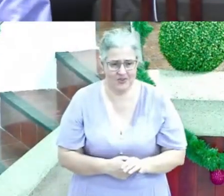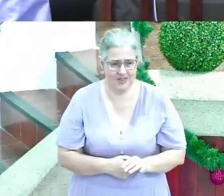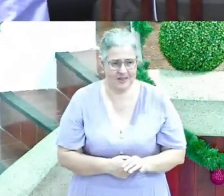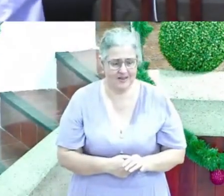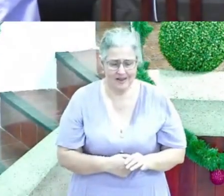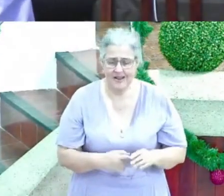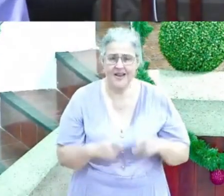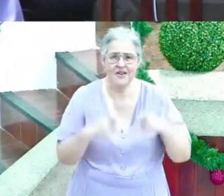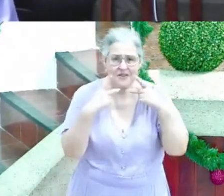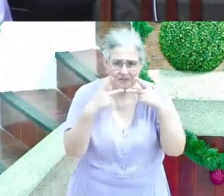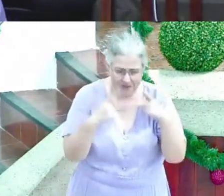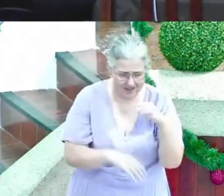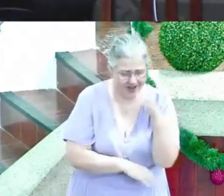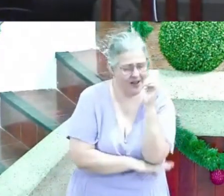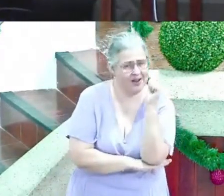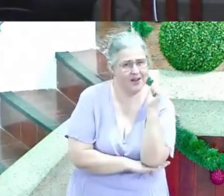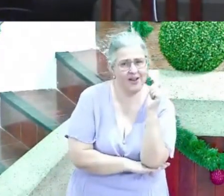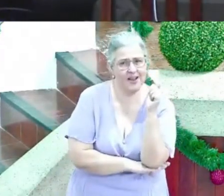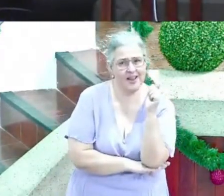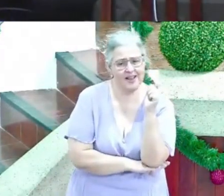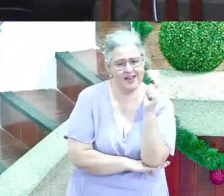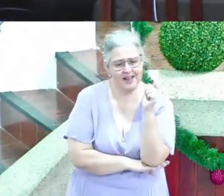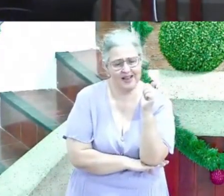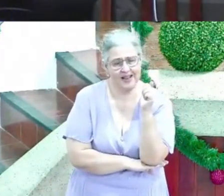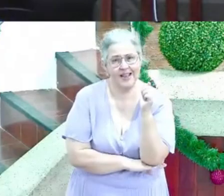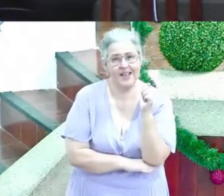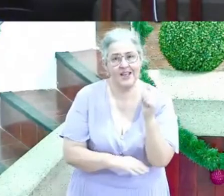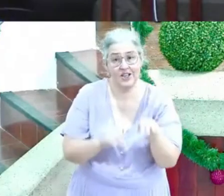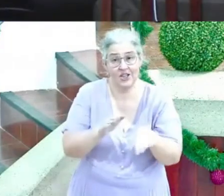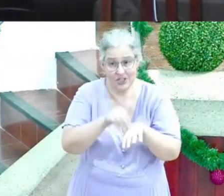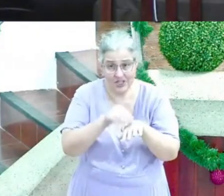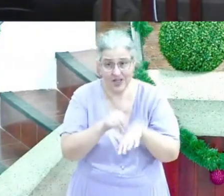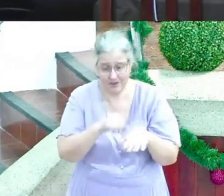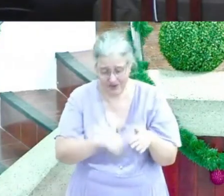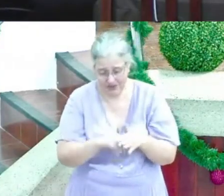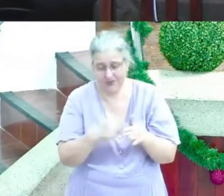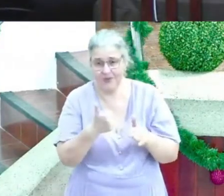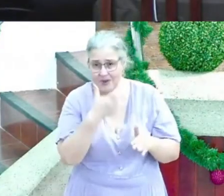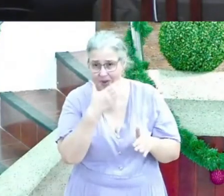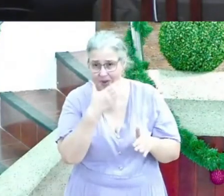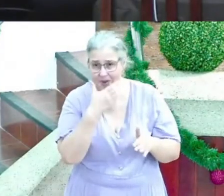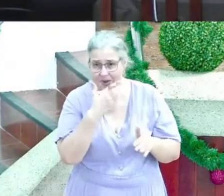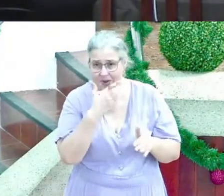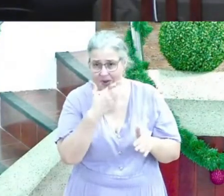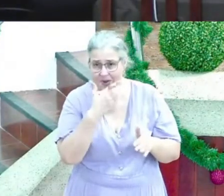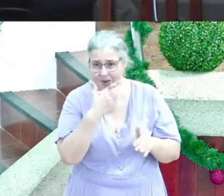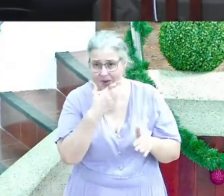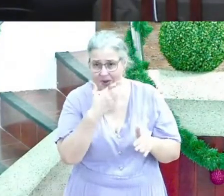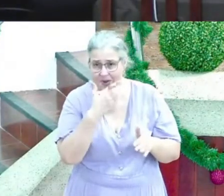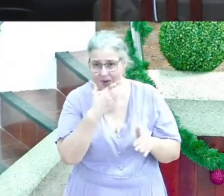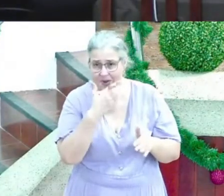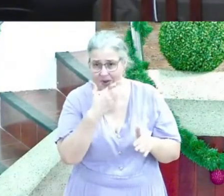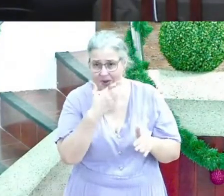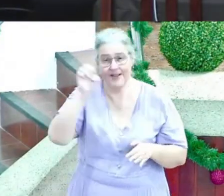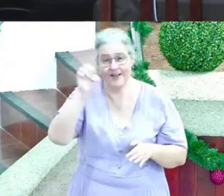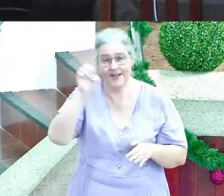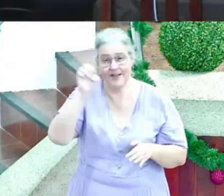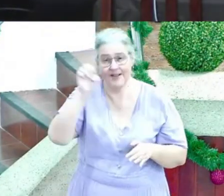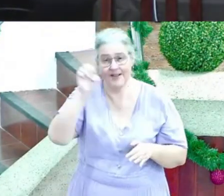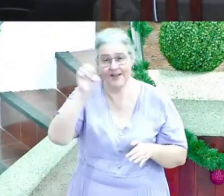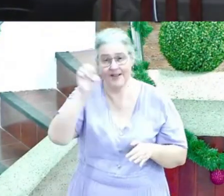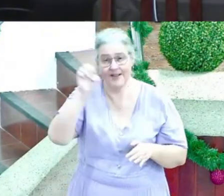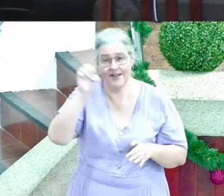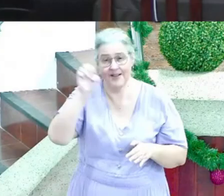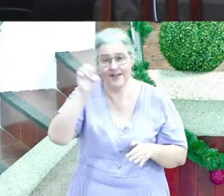pais a estar com Ele. Ele era Deus conosco no jardim do Éden, mas aquilo